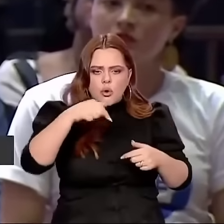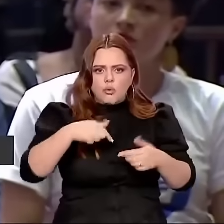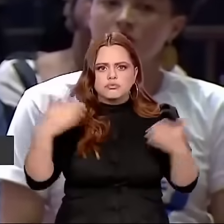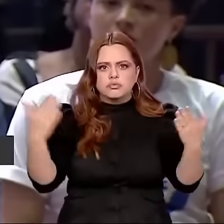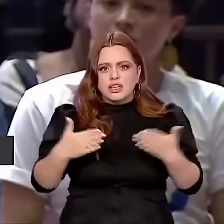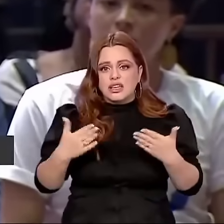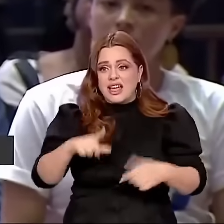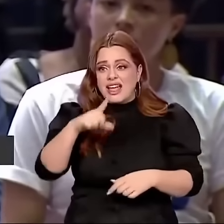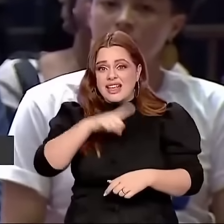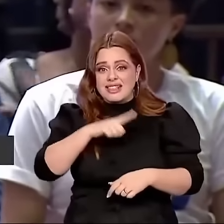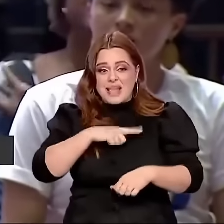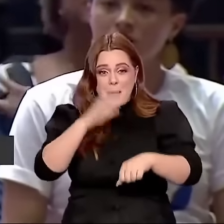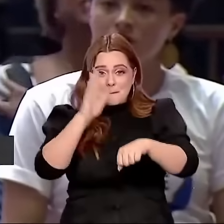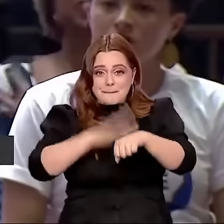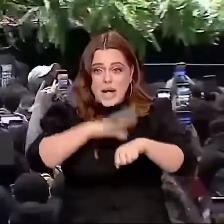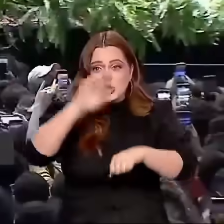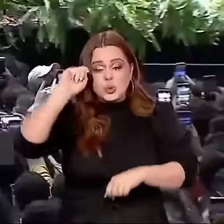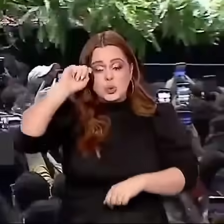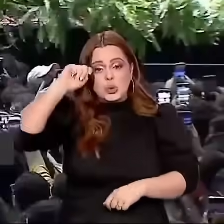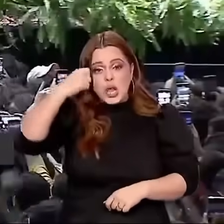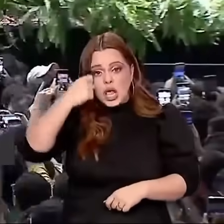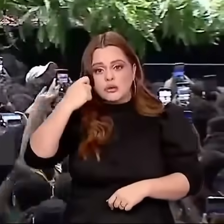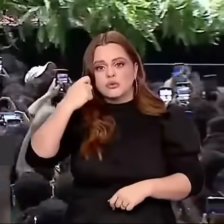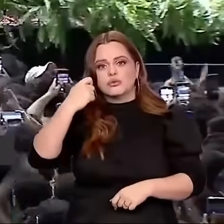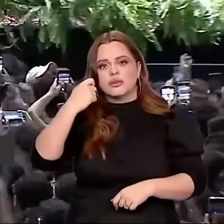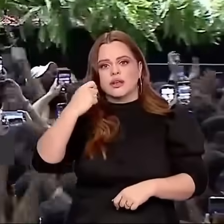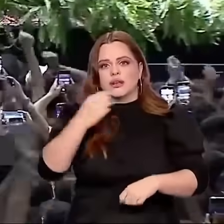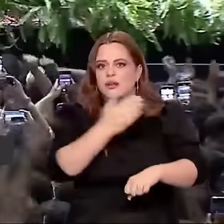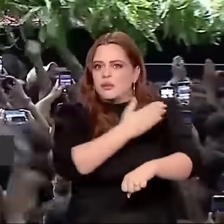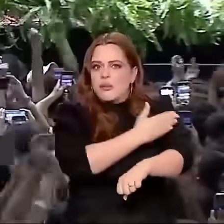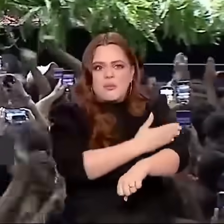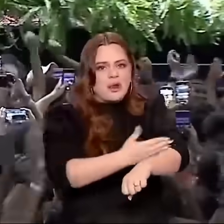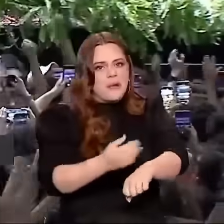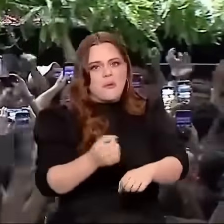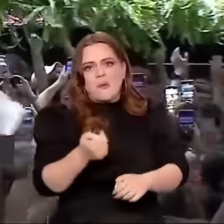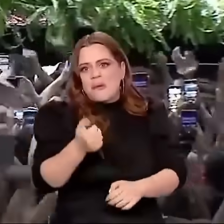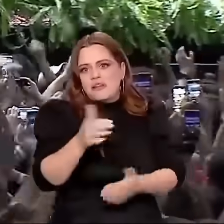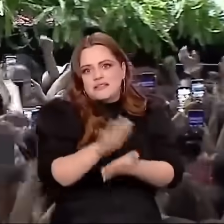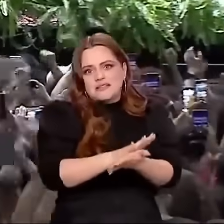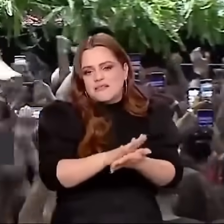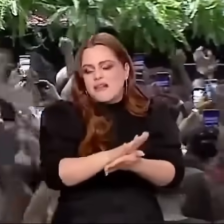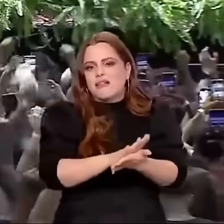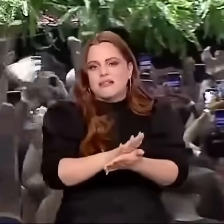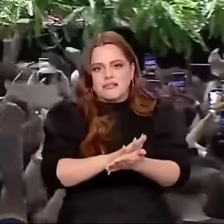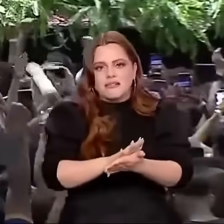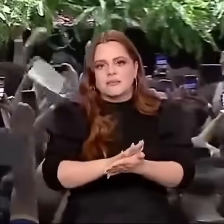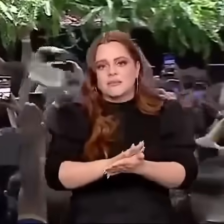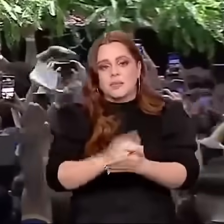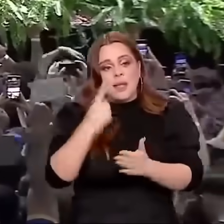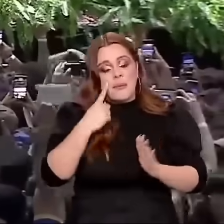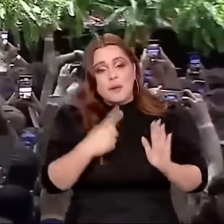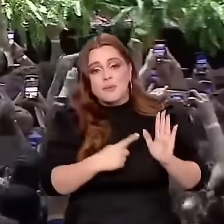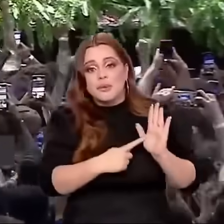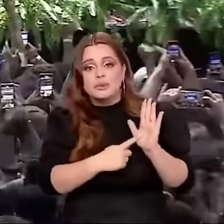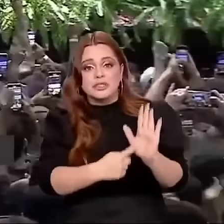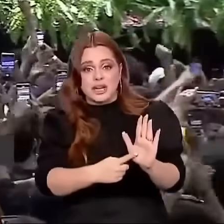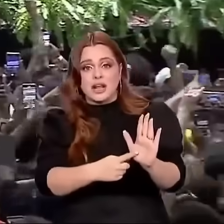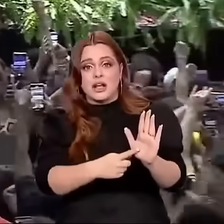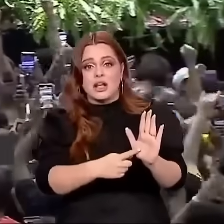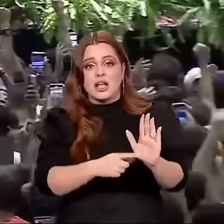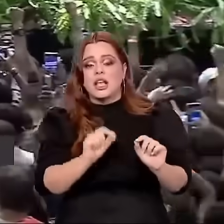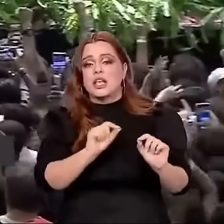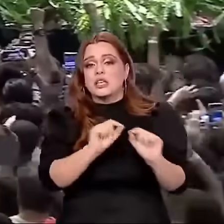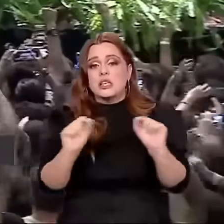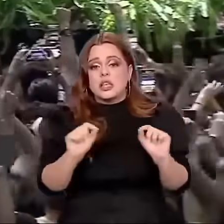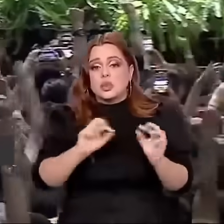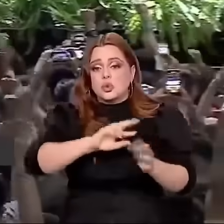mais pardos e negros do que brancos nesse congresso da UNE. Numa demonstração de que as